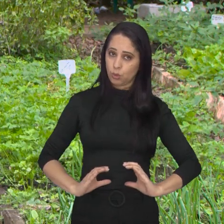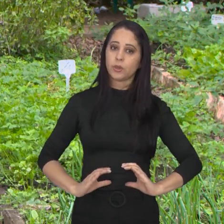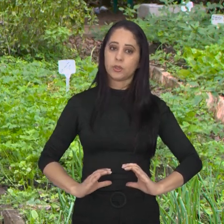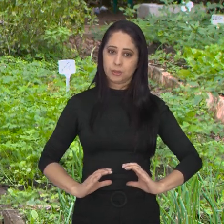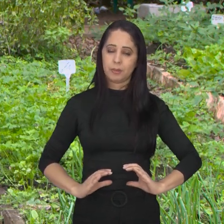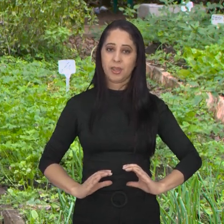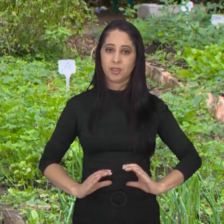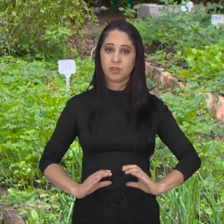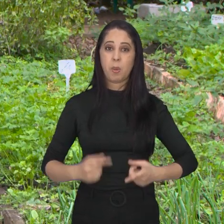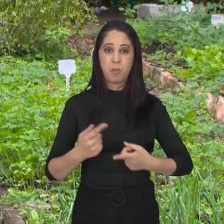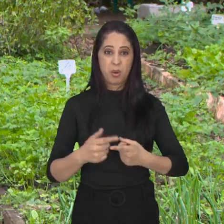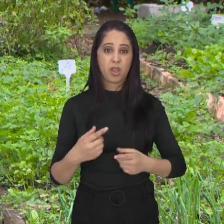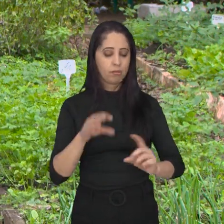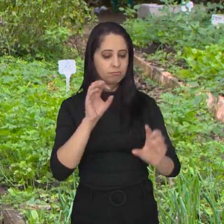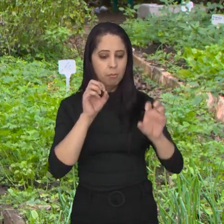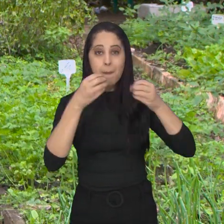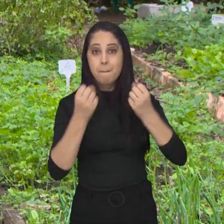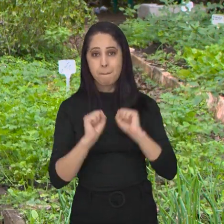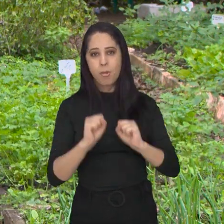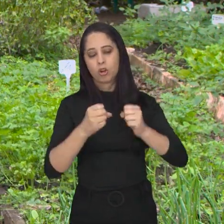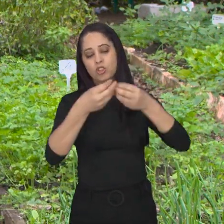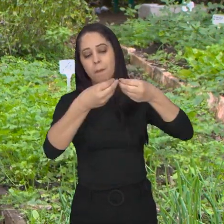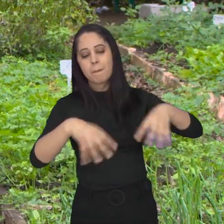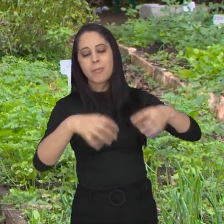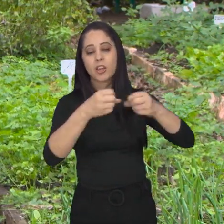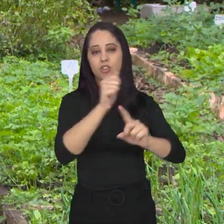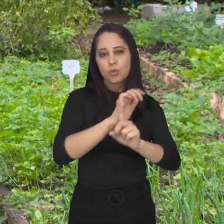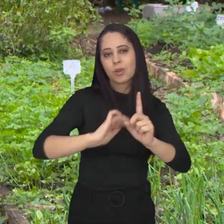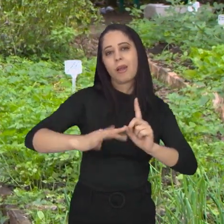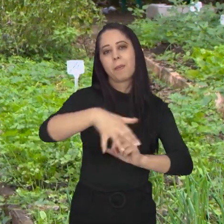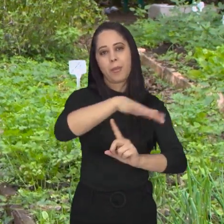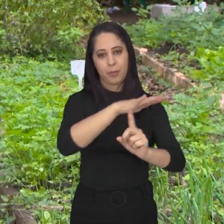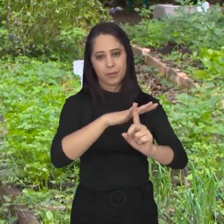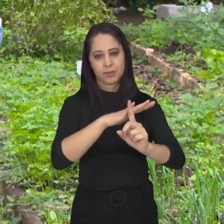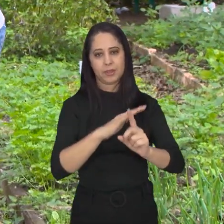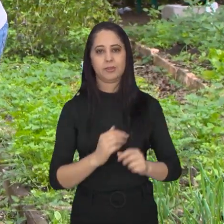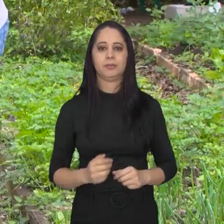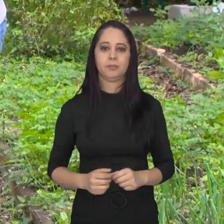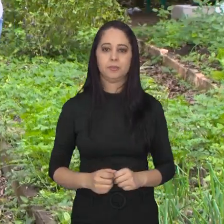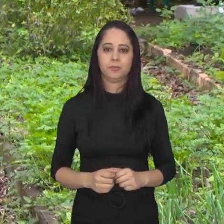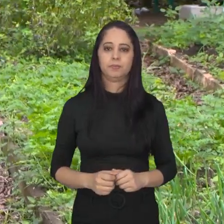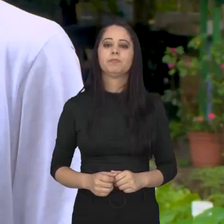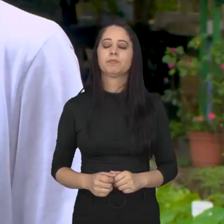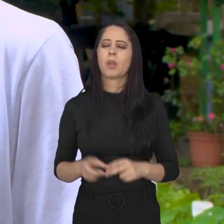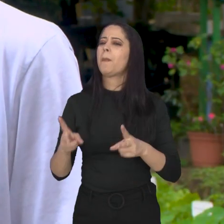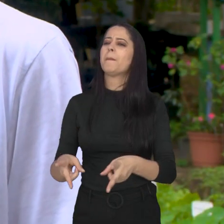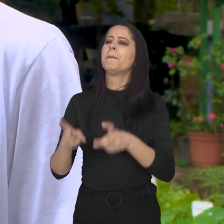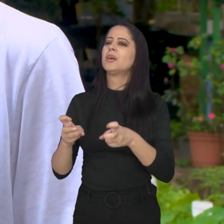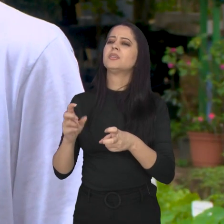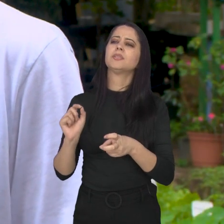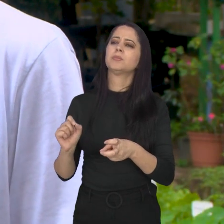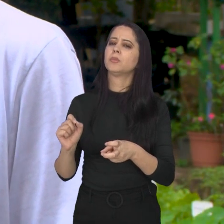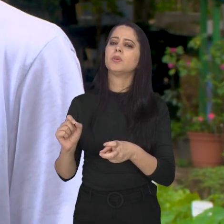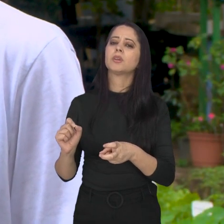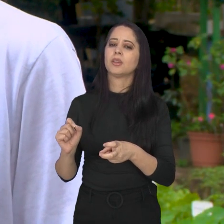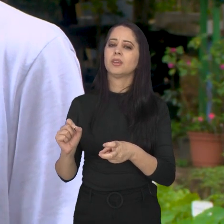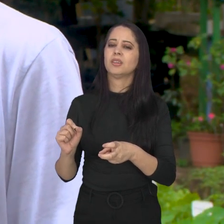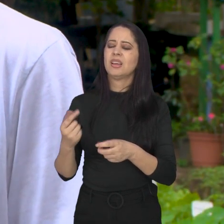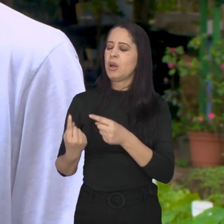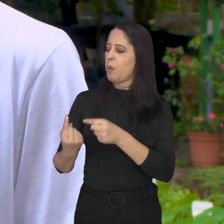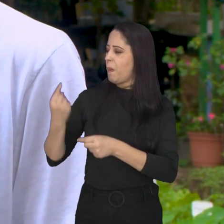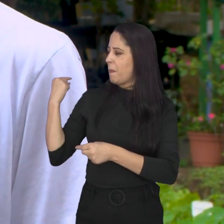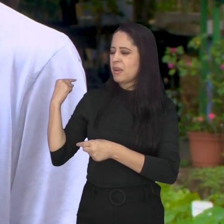de educação ambiental, e nós conseguimos ver sim esse avanço. Com certeza muita coisa se mudou, porque o próprio homem hoje está